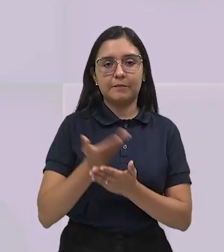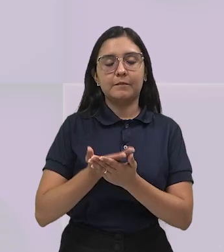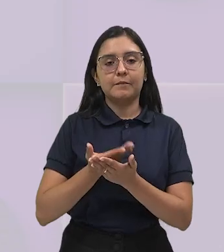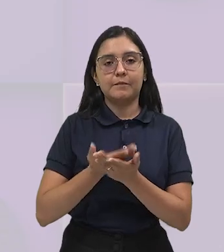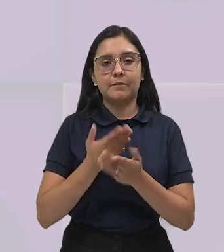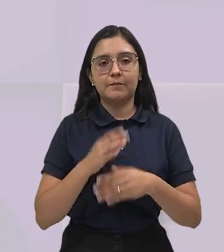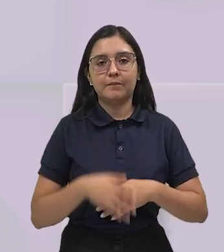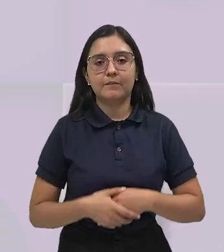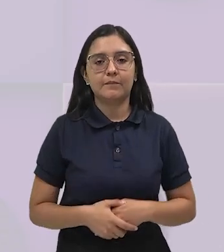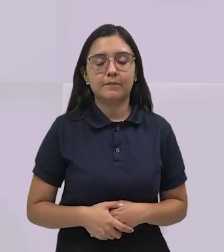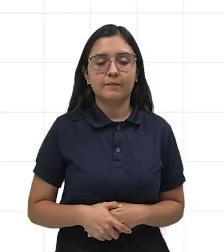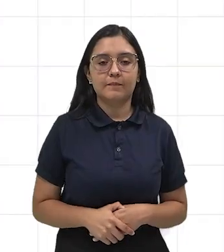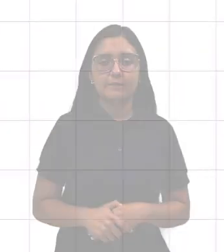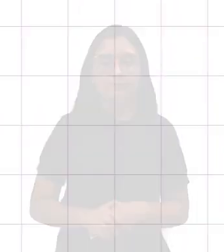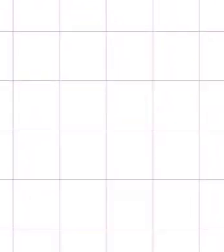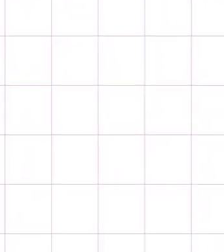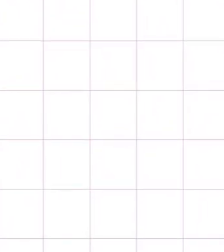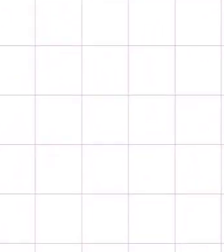aula.